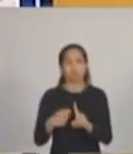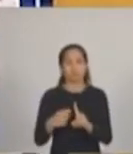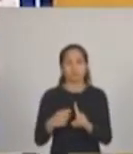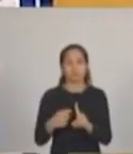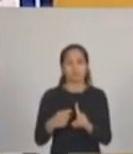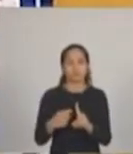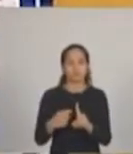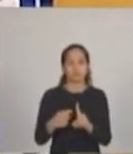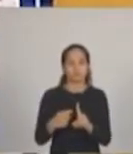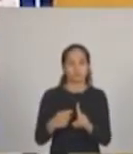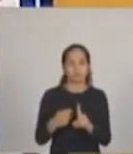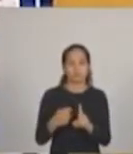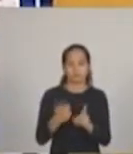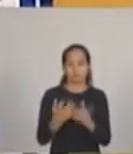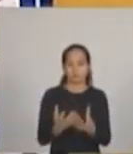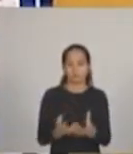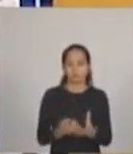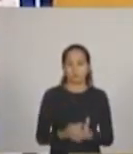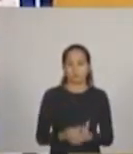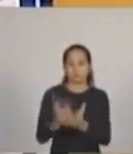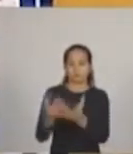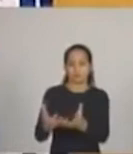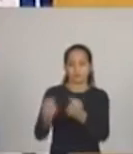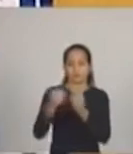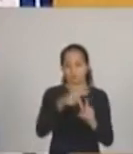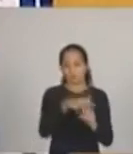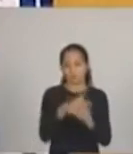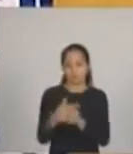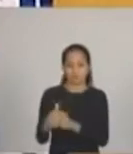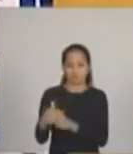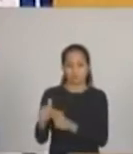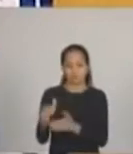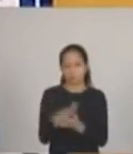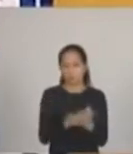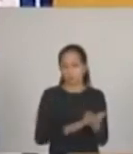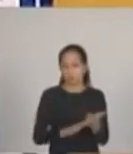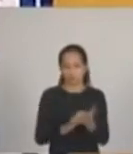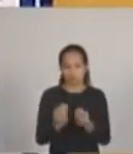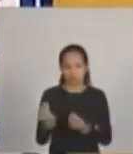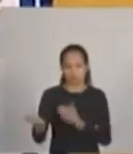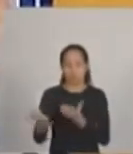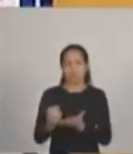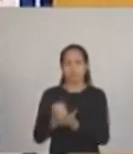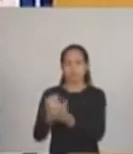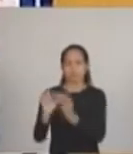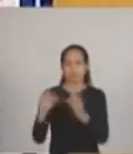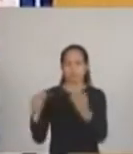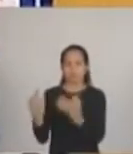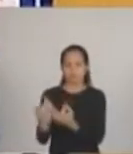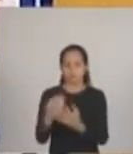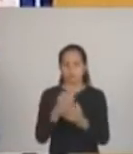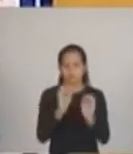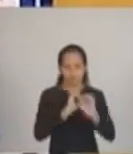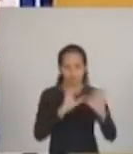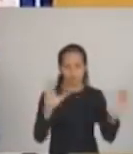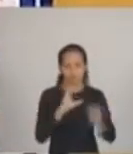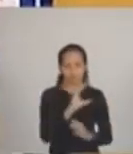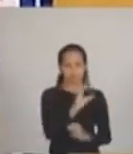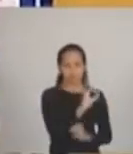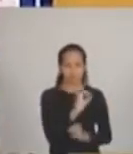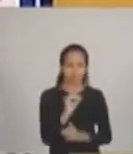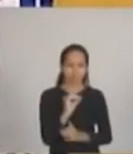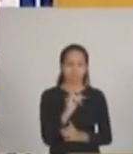recebimento de proventos para a manutenção das suas famílias. Deixando claro que só no cooperativismo, na área